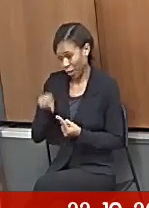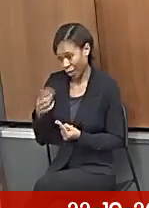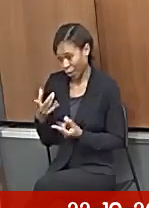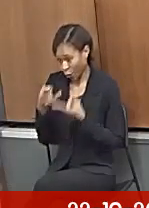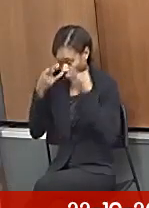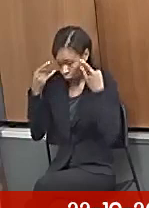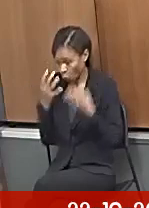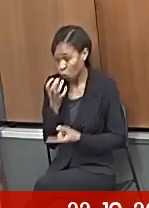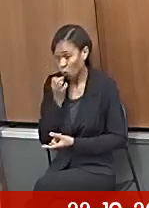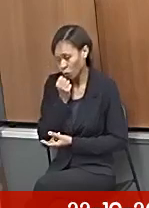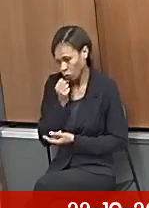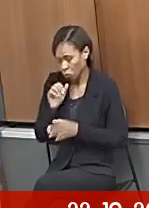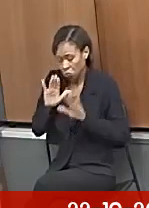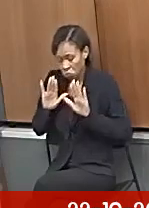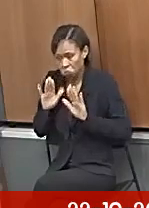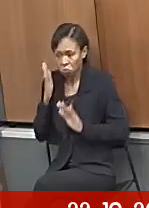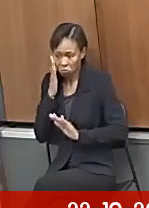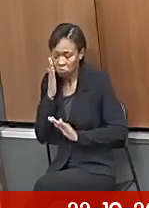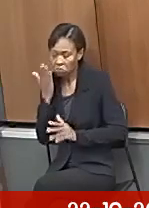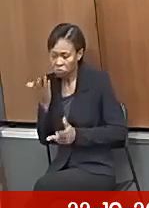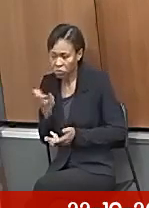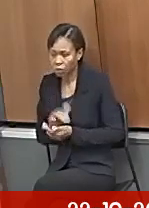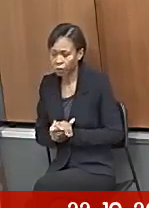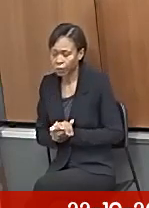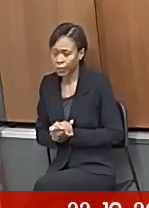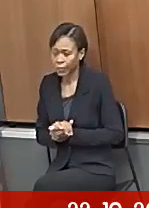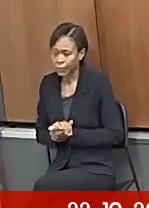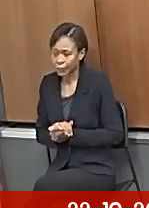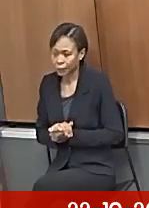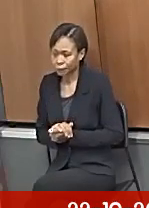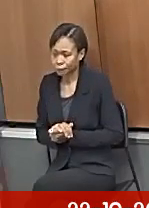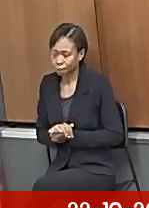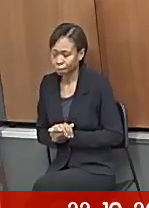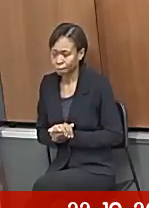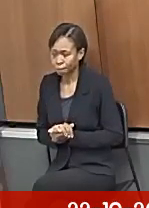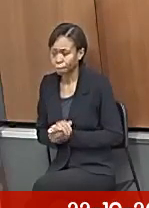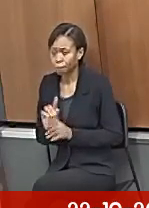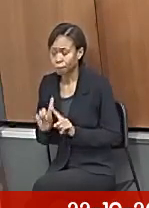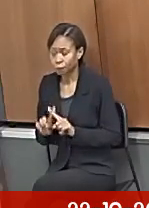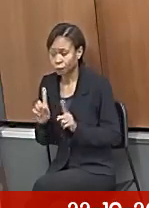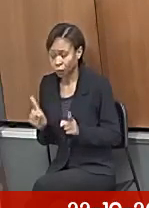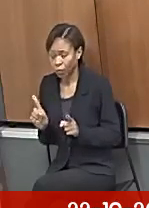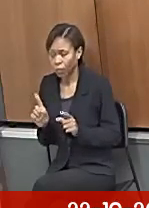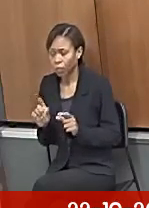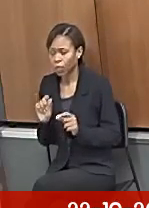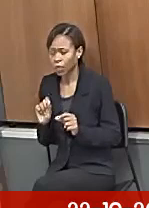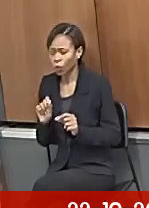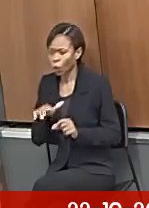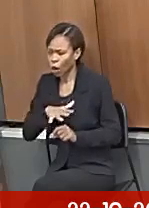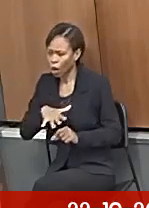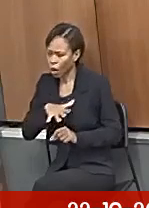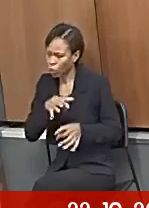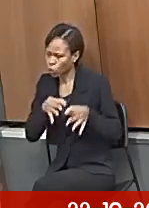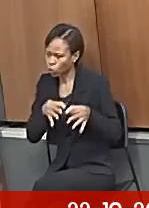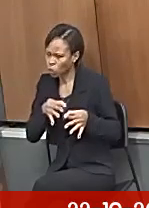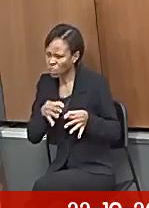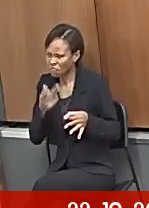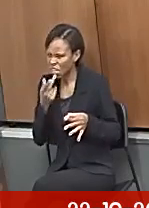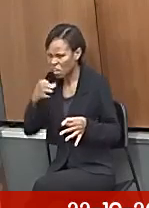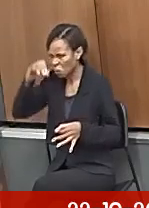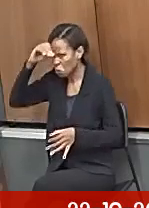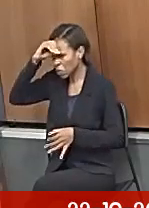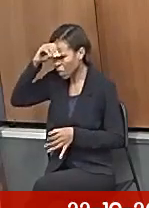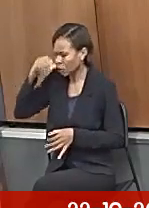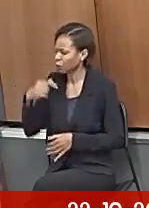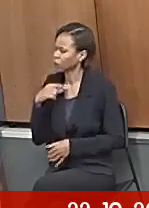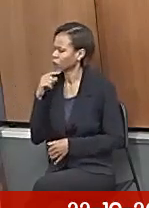e a gente não questiona isso, até porque a gente procura porque quer, mas, quando ela diz que o jurídico não sabe, desconhece, eu